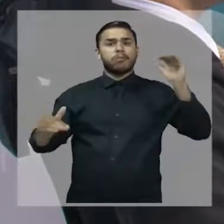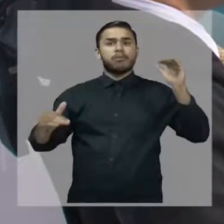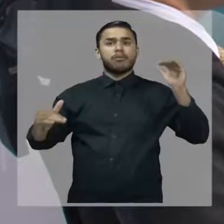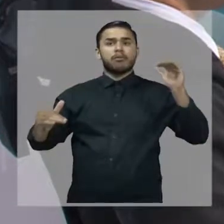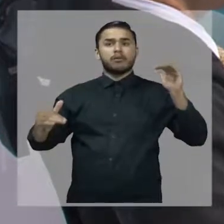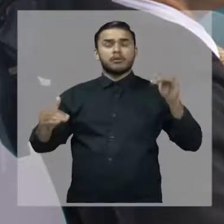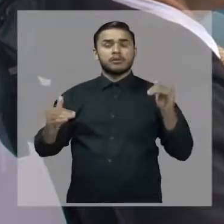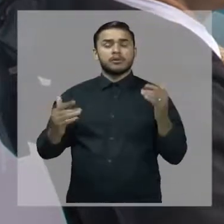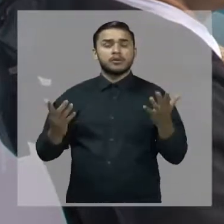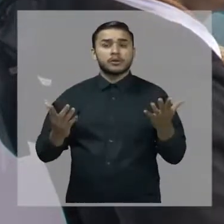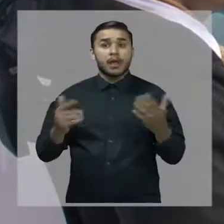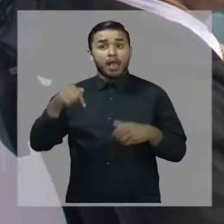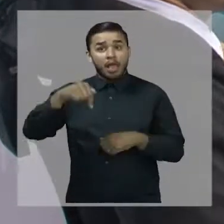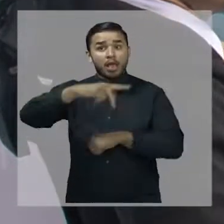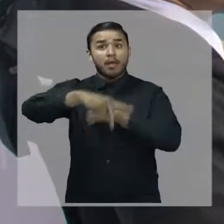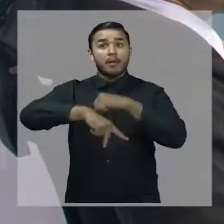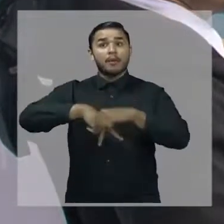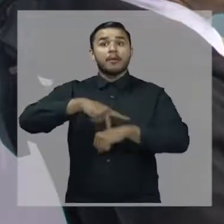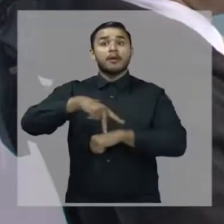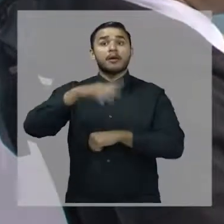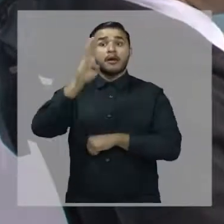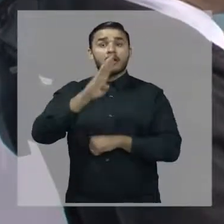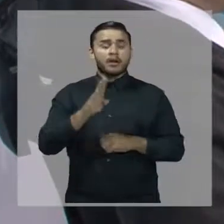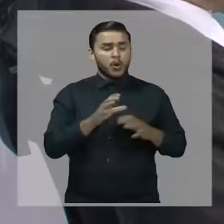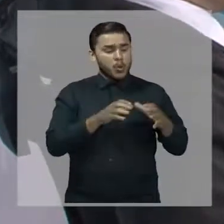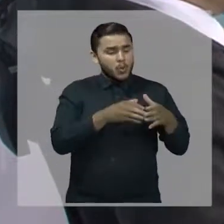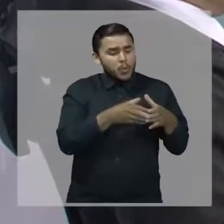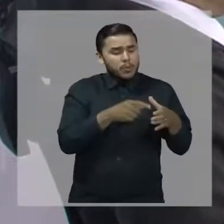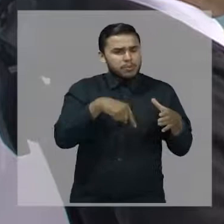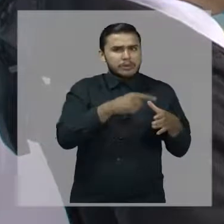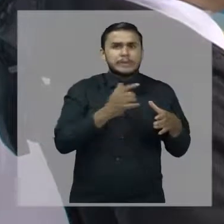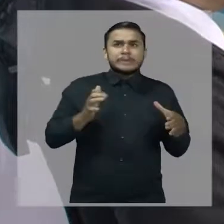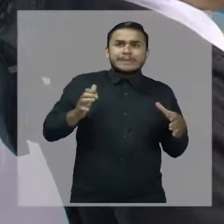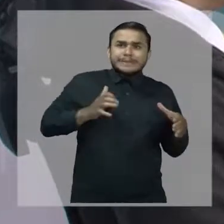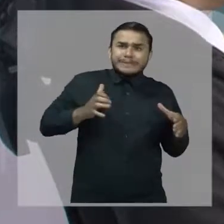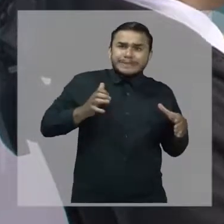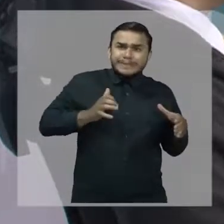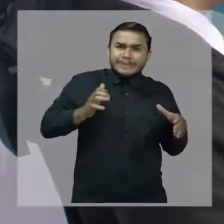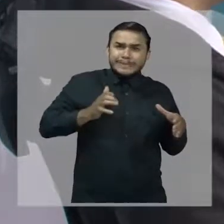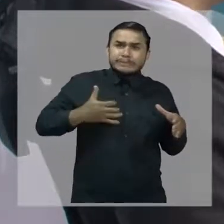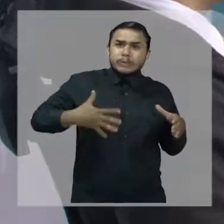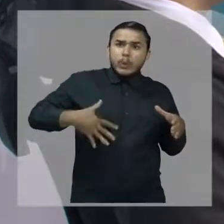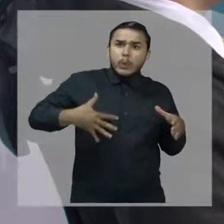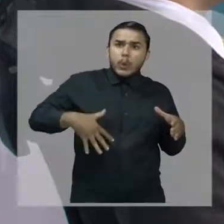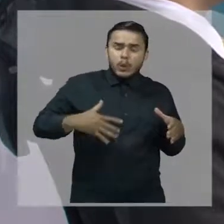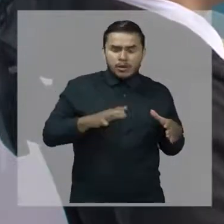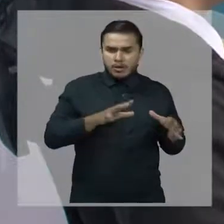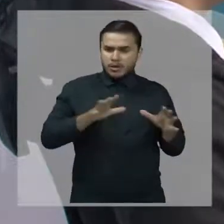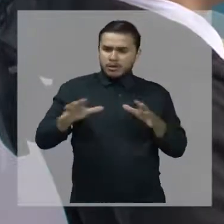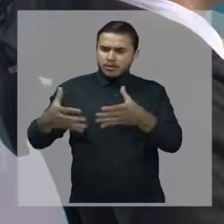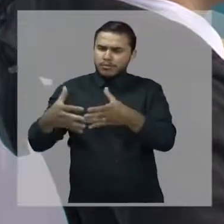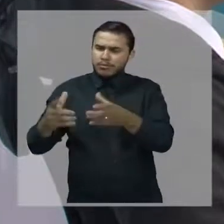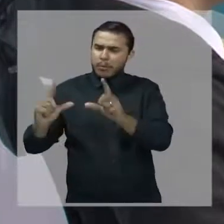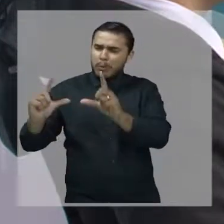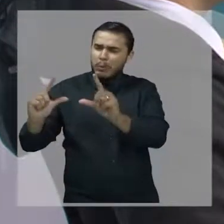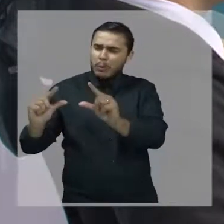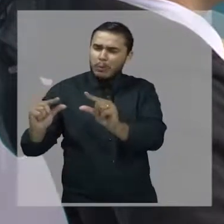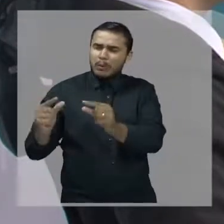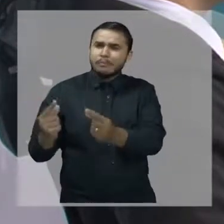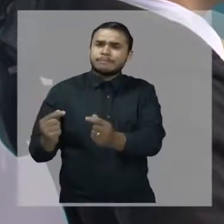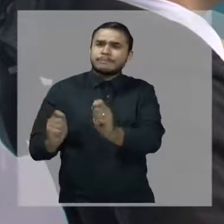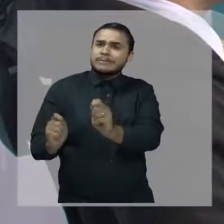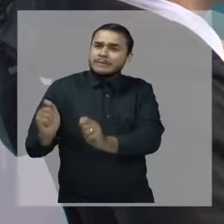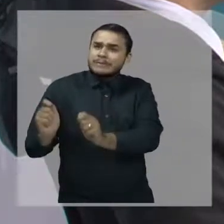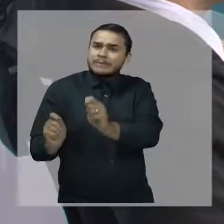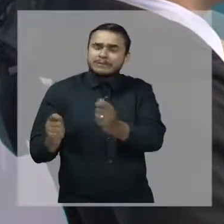da Constituição. É um país onde poucos têm muito e muitos não têm nada. E o que se